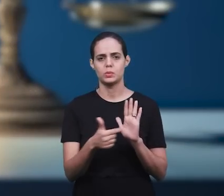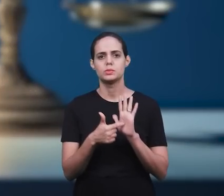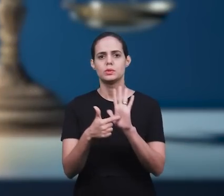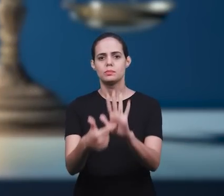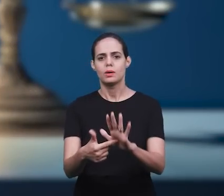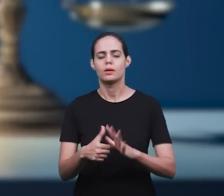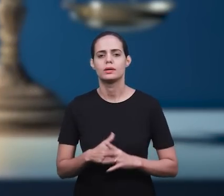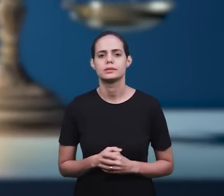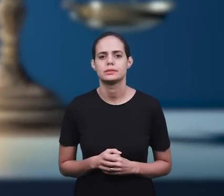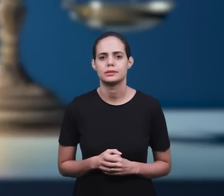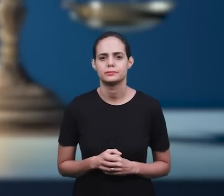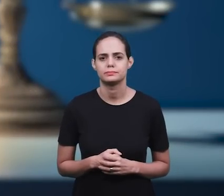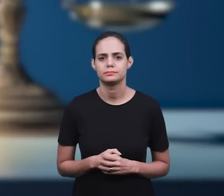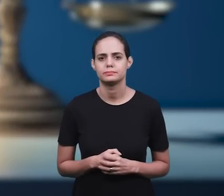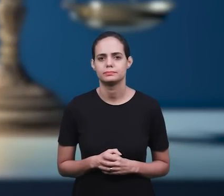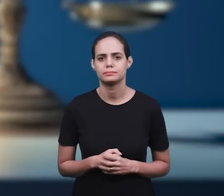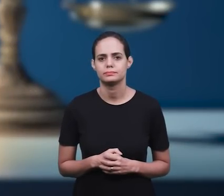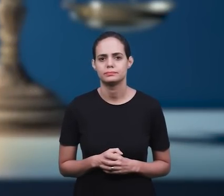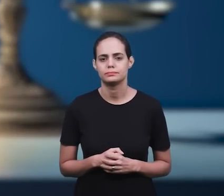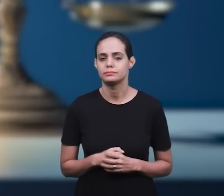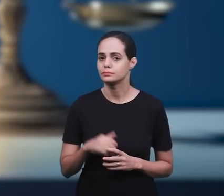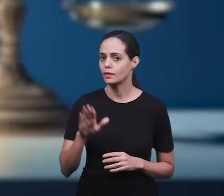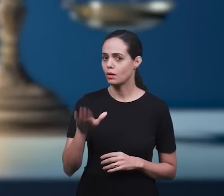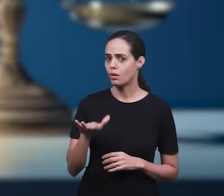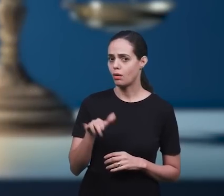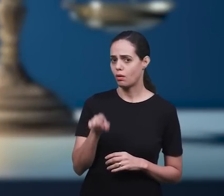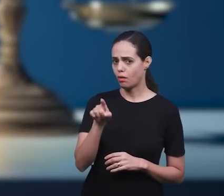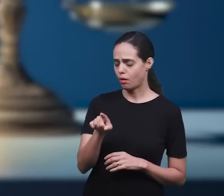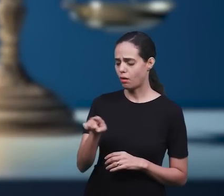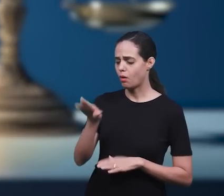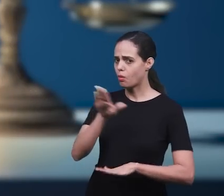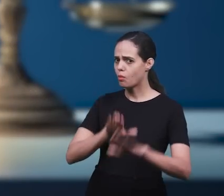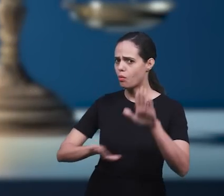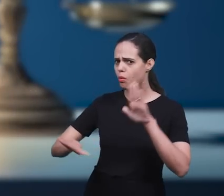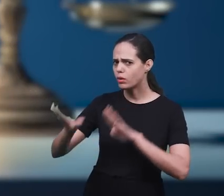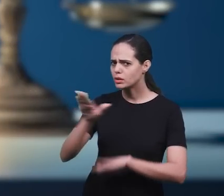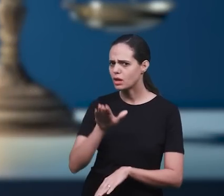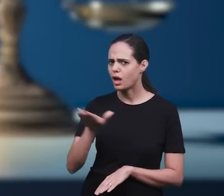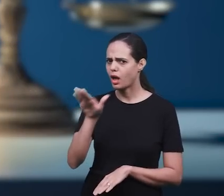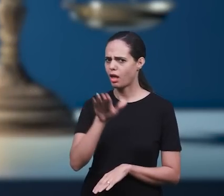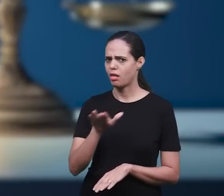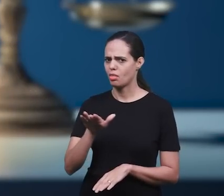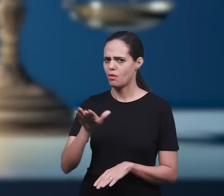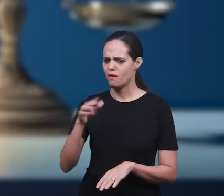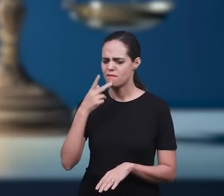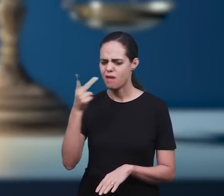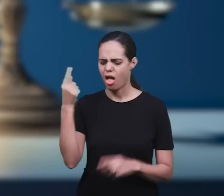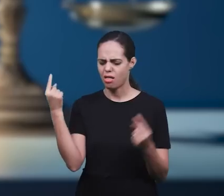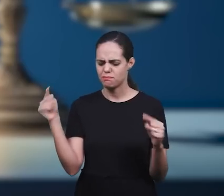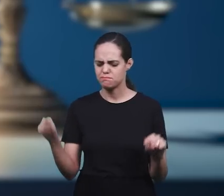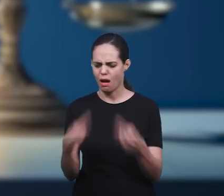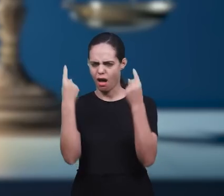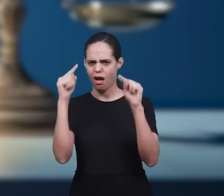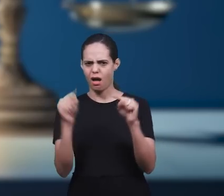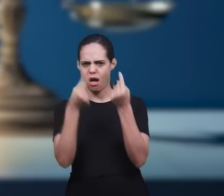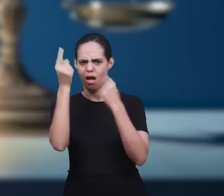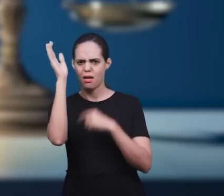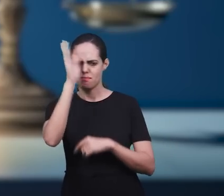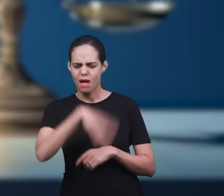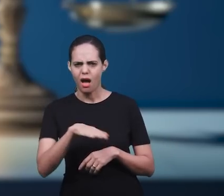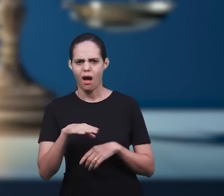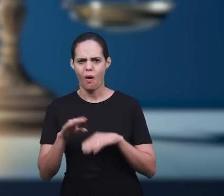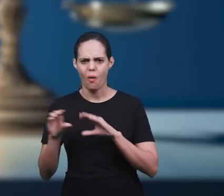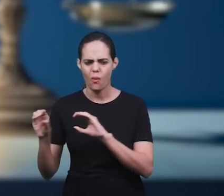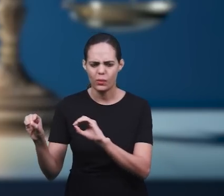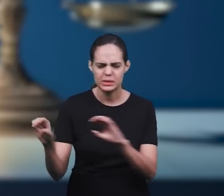quais convém tapar a boca, homens que transtornam casas inteiras, ensinando o